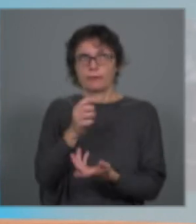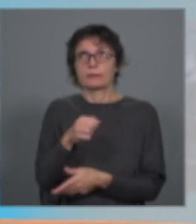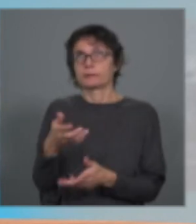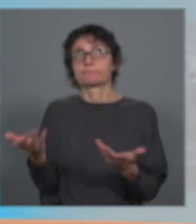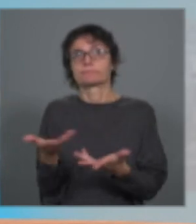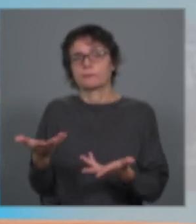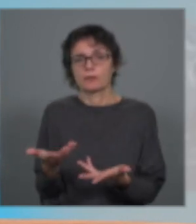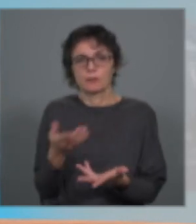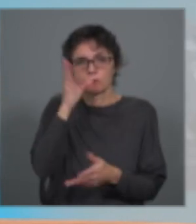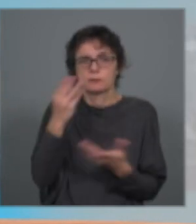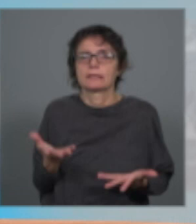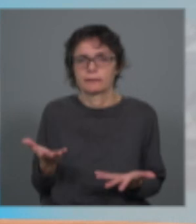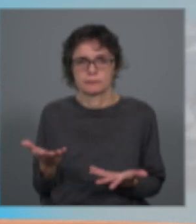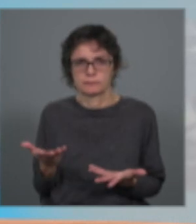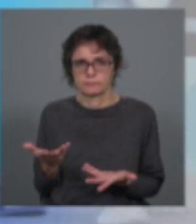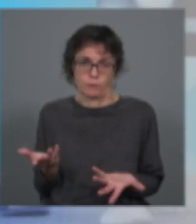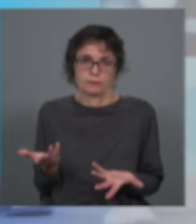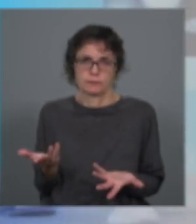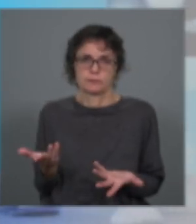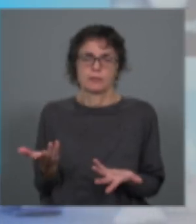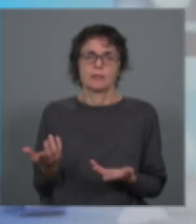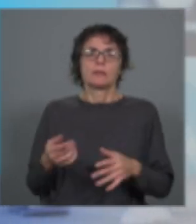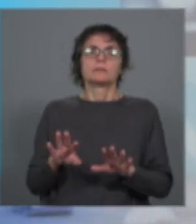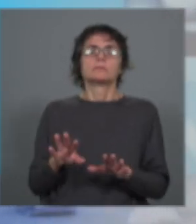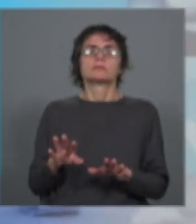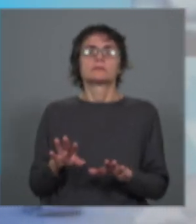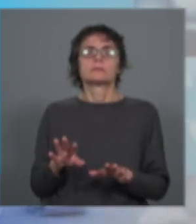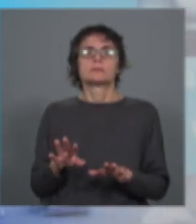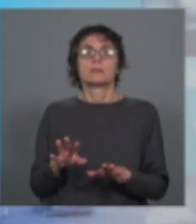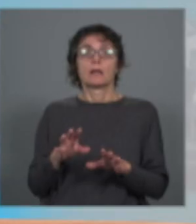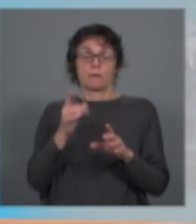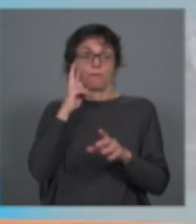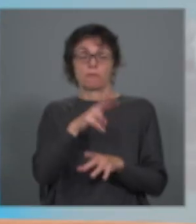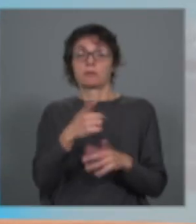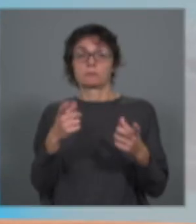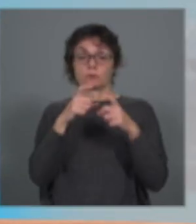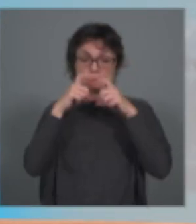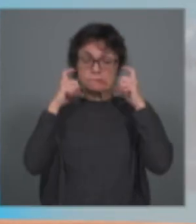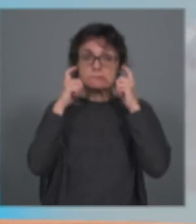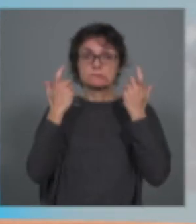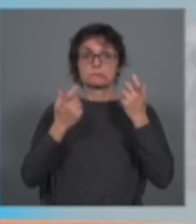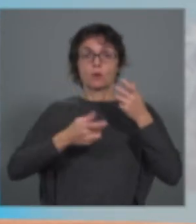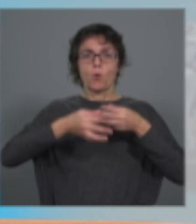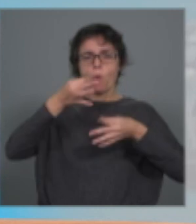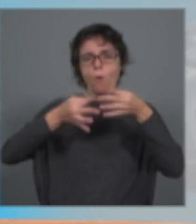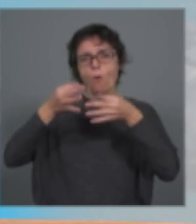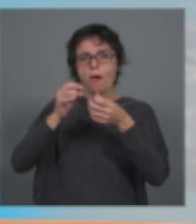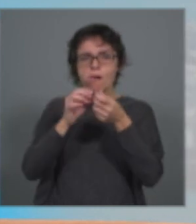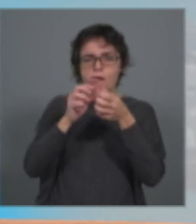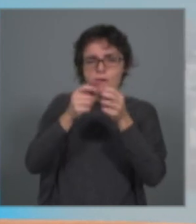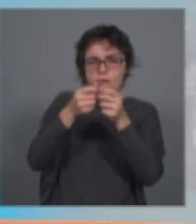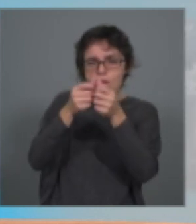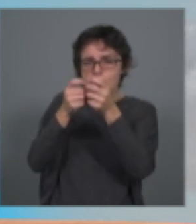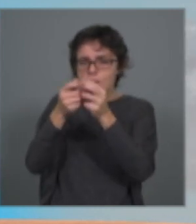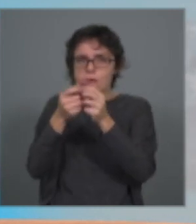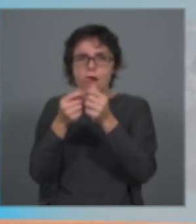E mostrou-se, feito até com máquinas de altíssima resolução, que Sim. permite ver as gotinhas